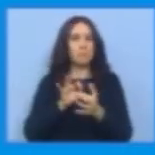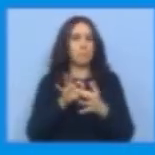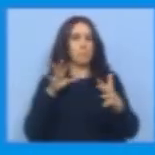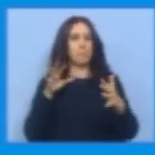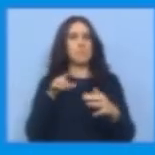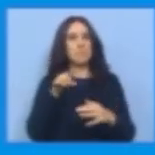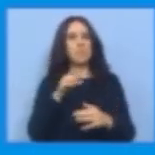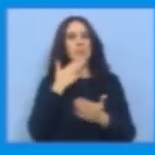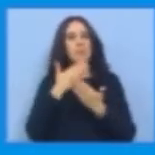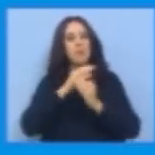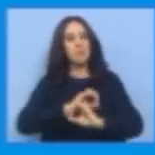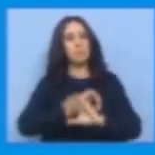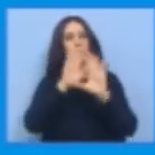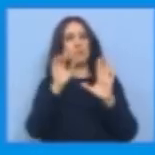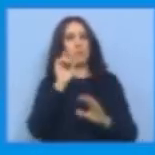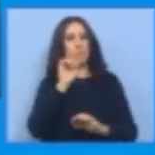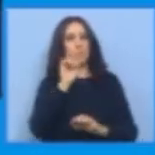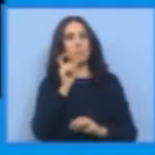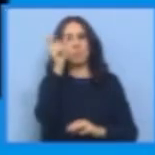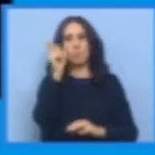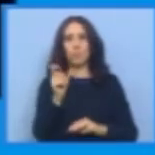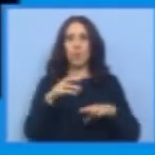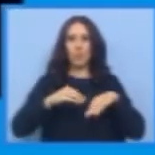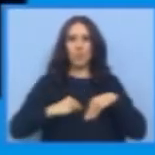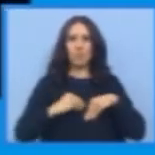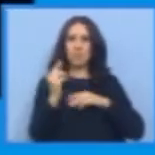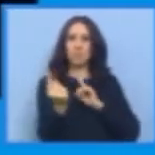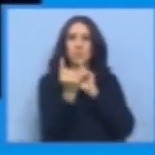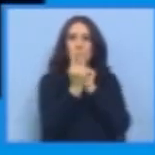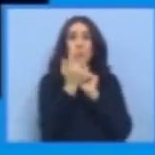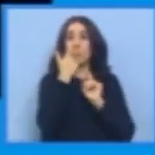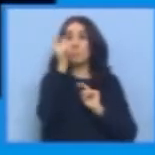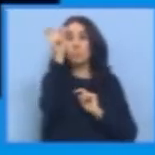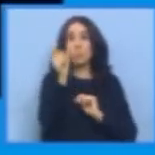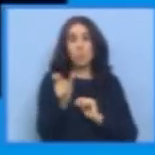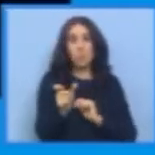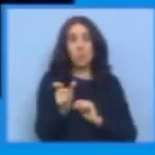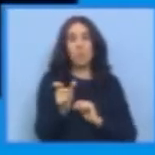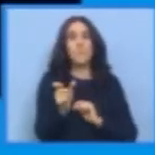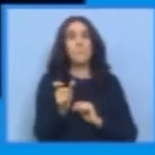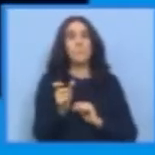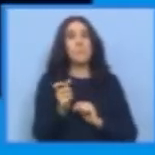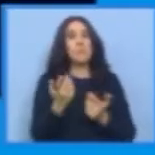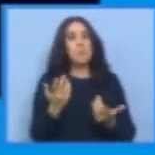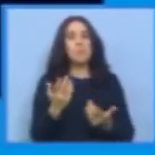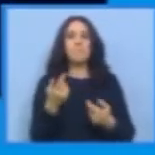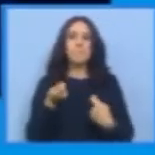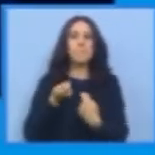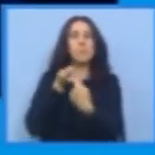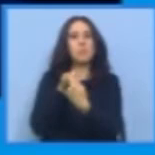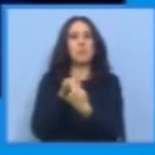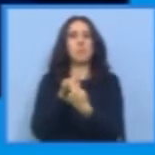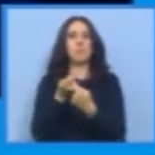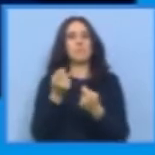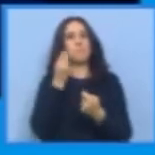E é importante desmistificar para acolher a pessoa que chega enquanto pessoa e enquadrá-la